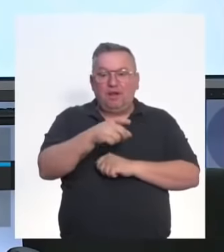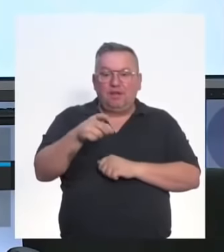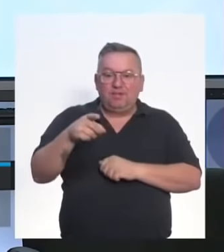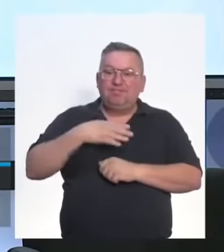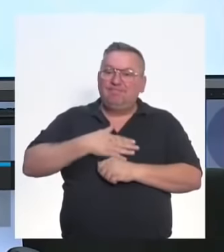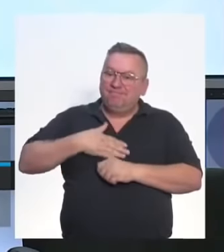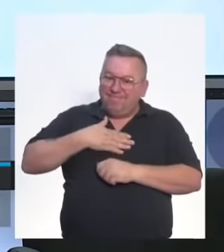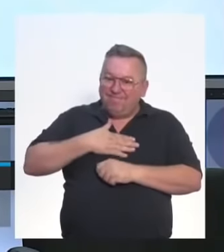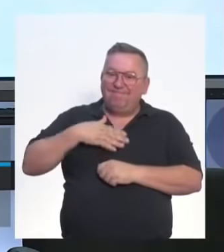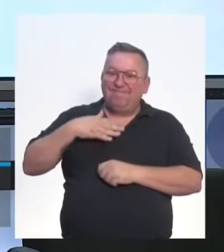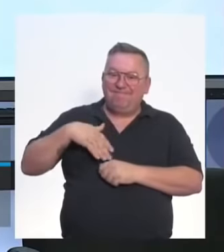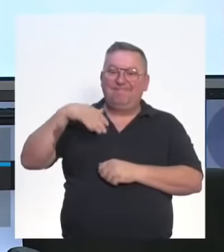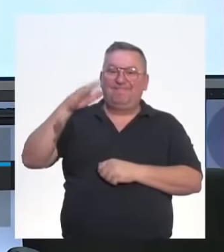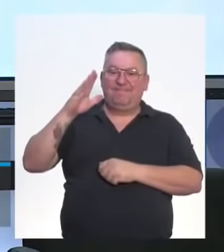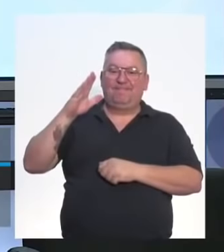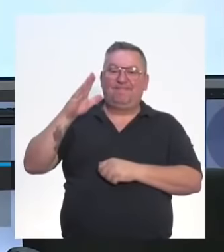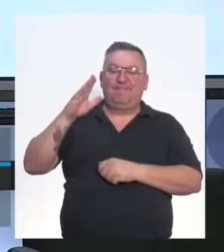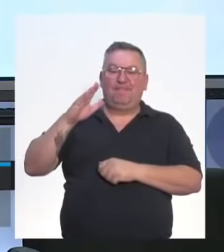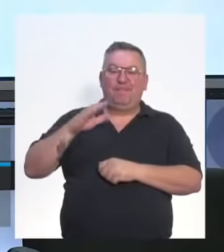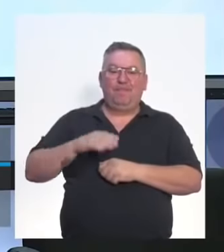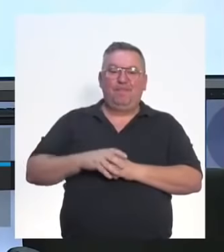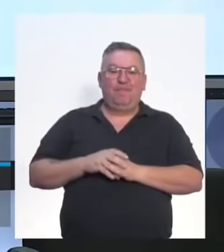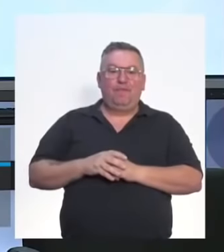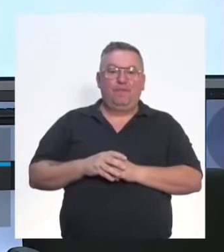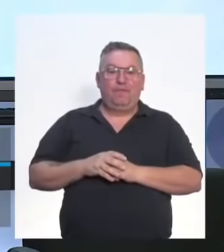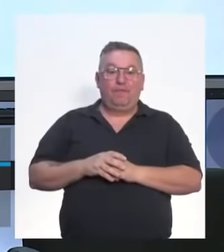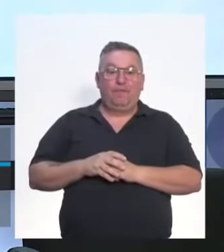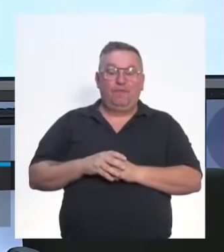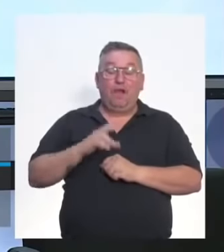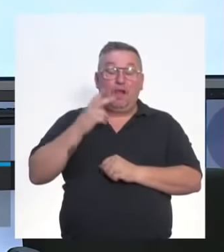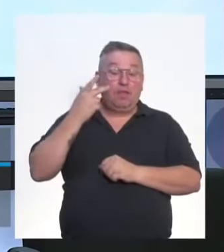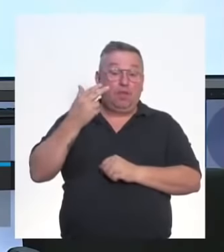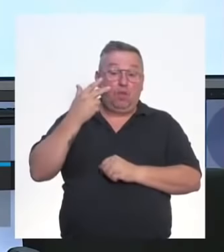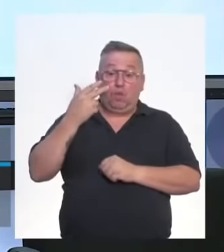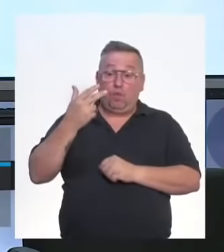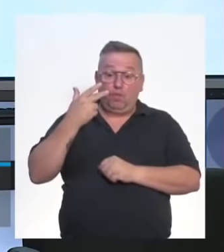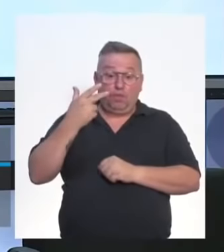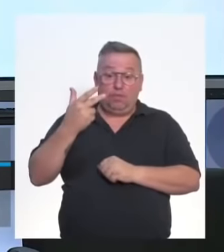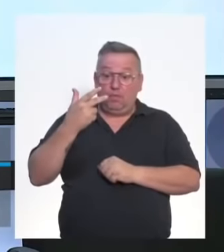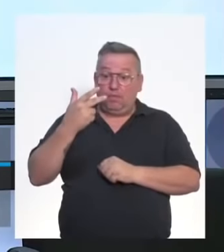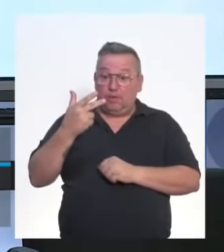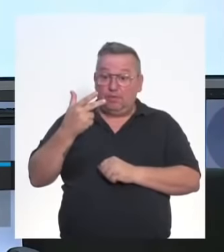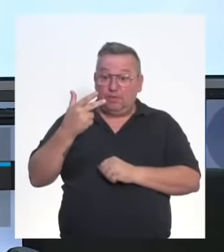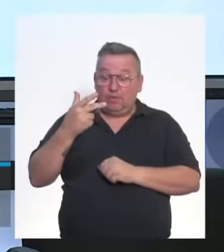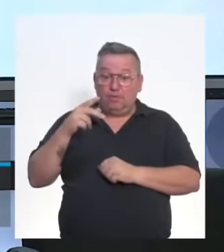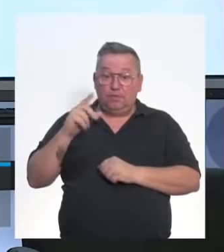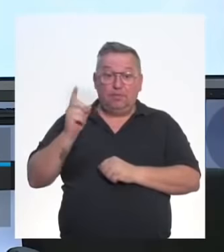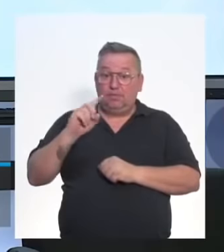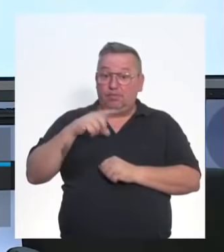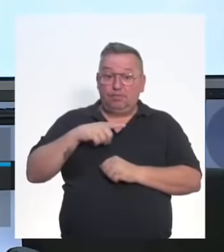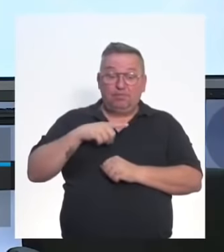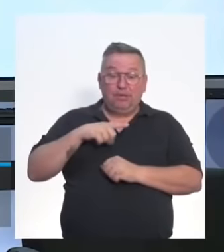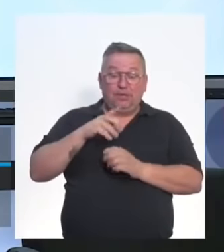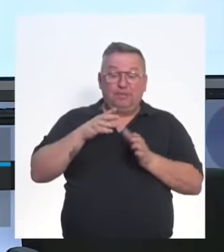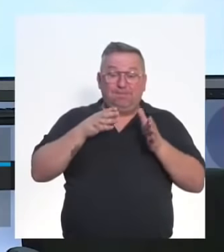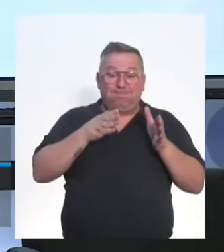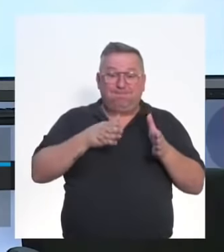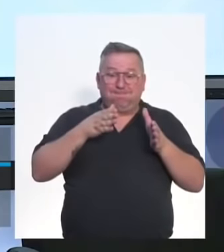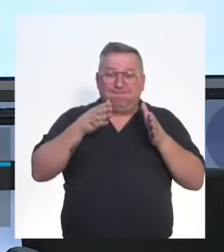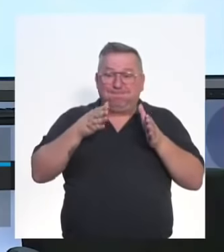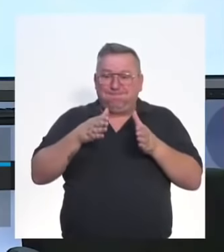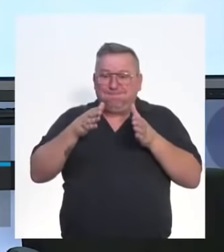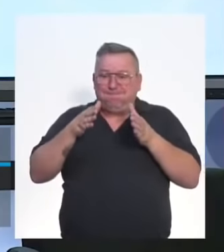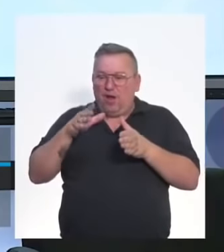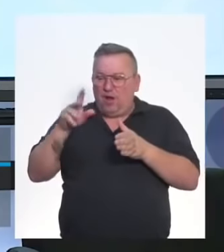se ajusta, aquela que você tem mais facilidade. É comum isso aí, tá? Não sigam um modelo engessado que o